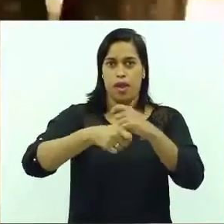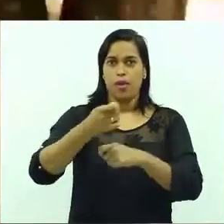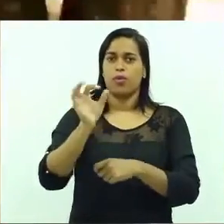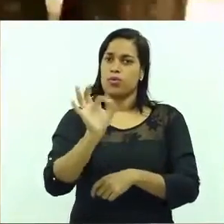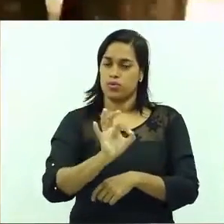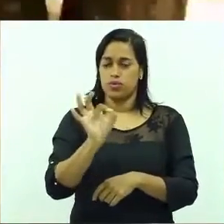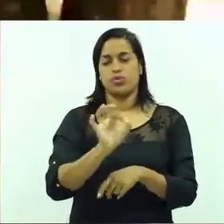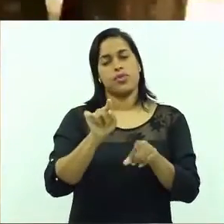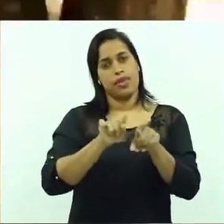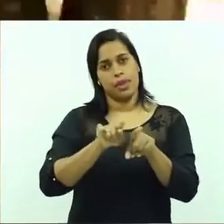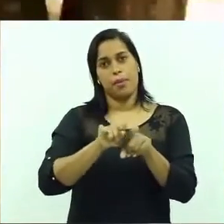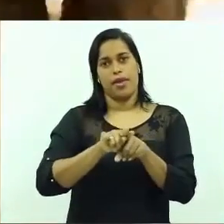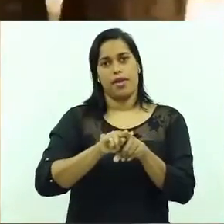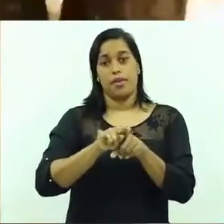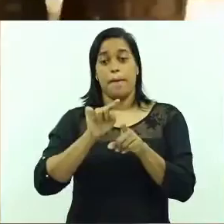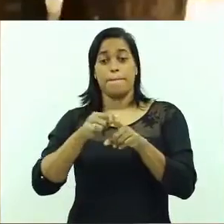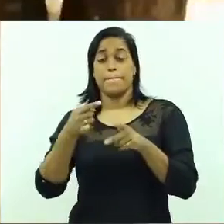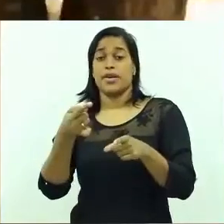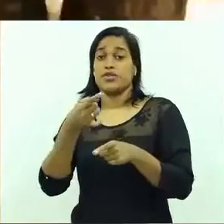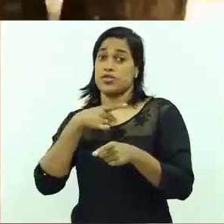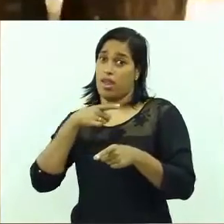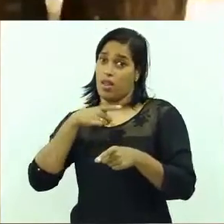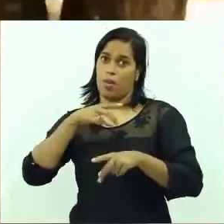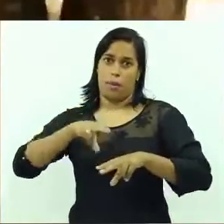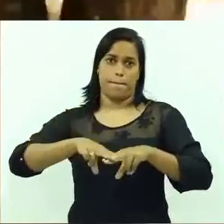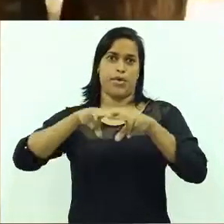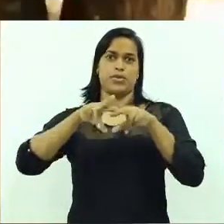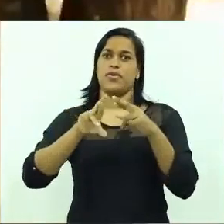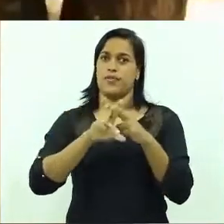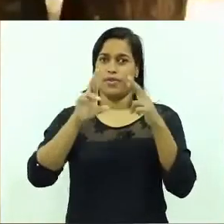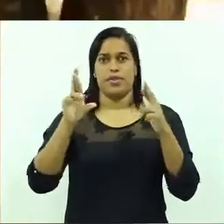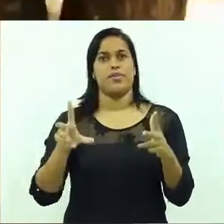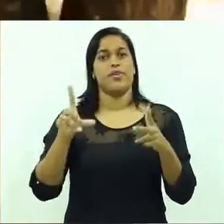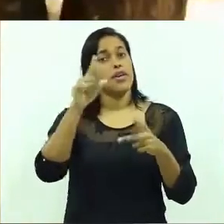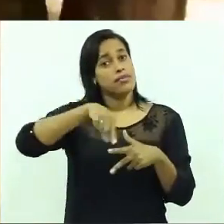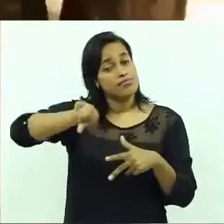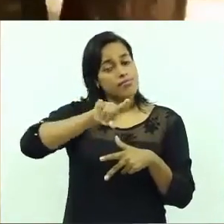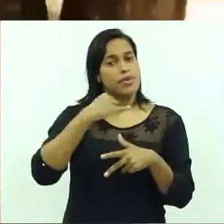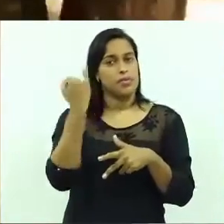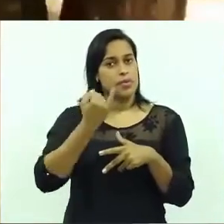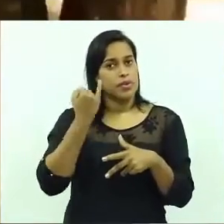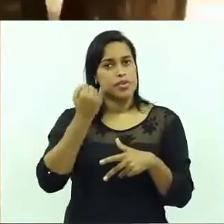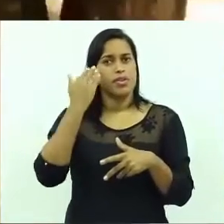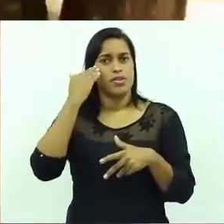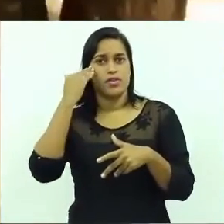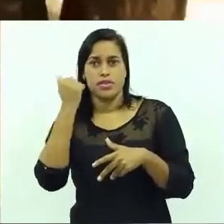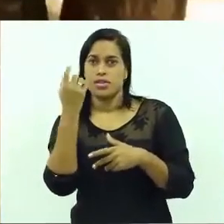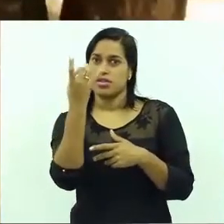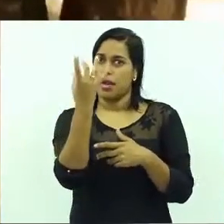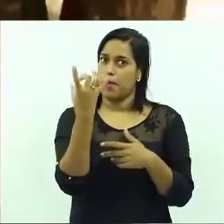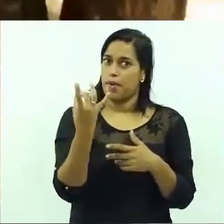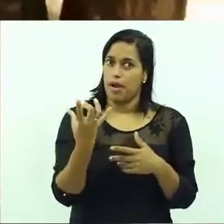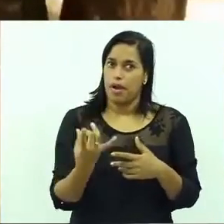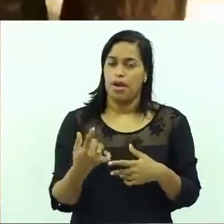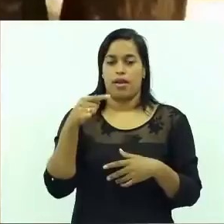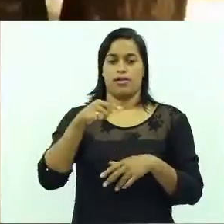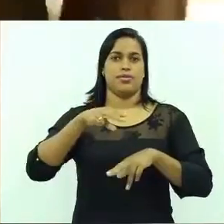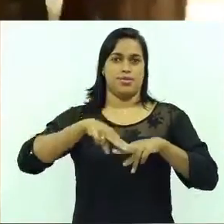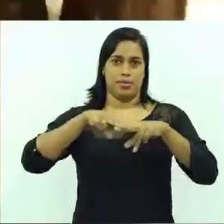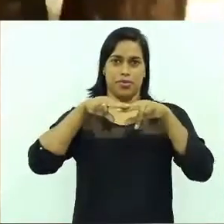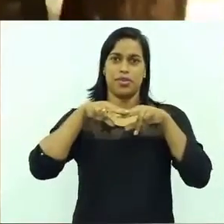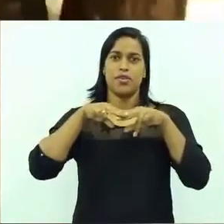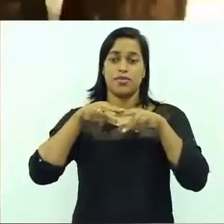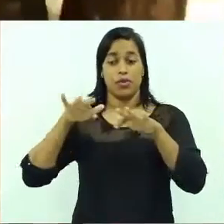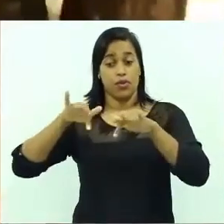são saídas de dinheiro por motivos diferentes. É importante que vocês saibam cada um desses motivos.